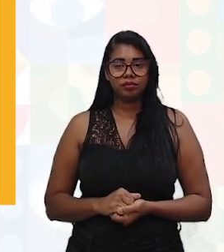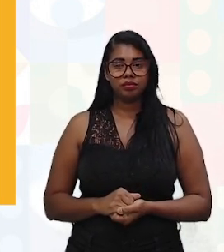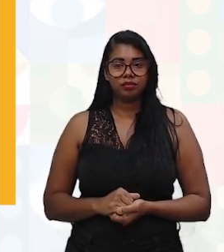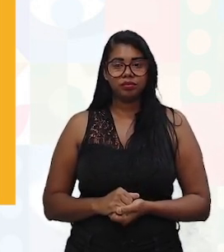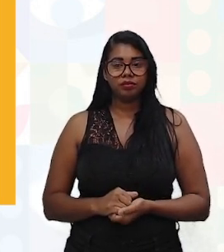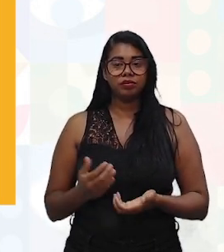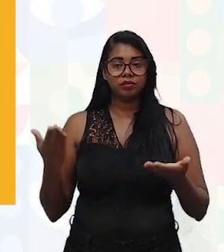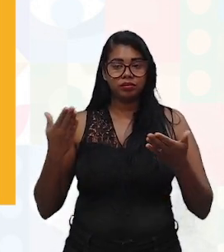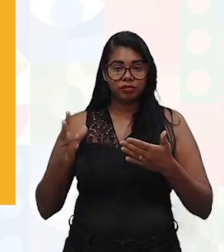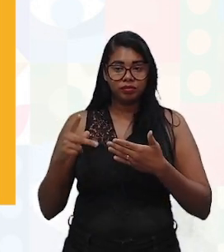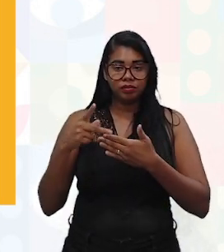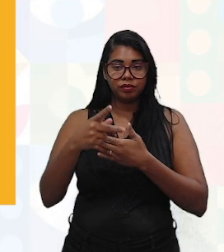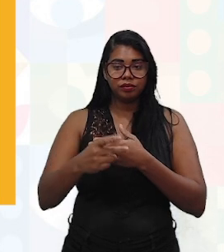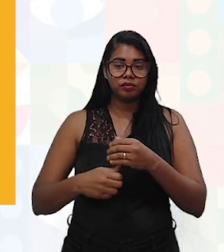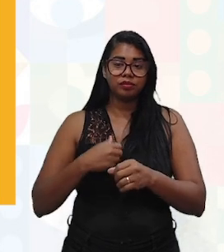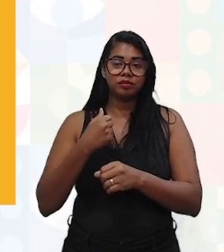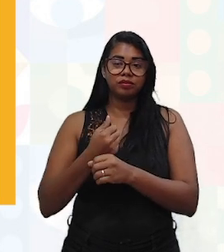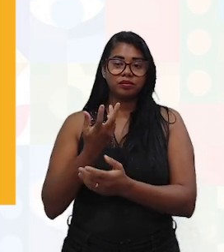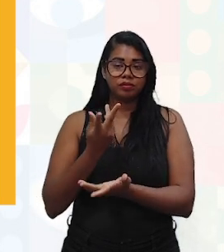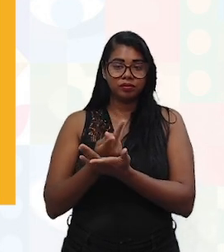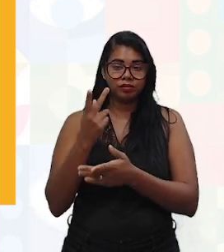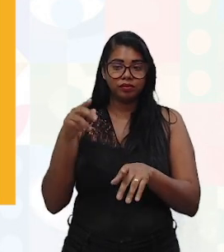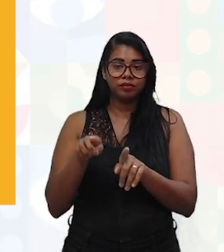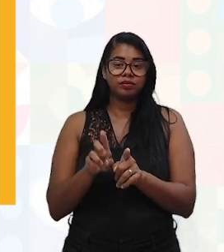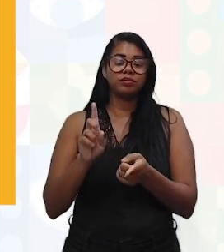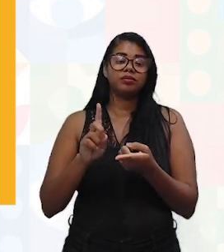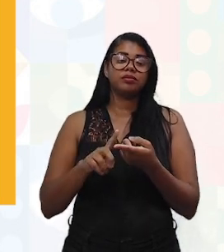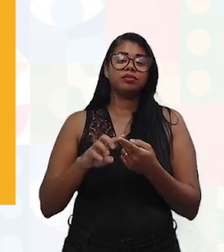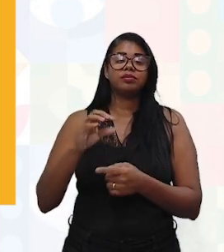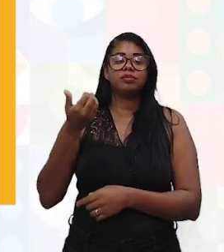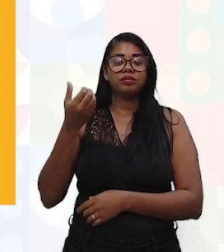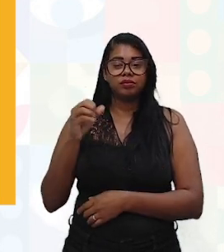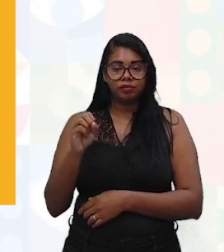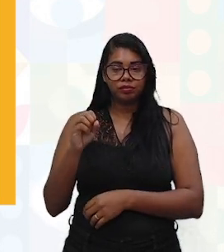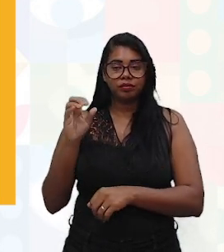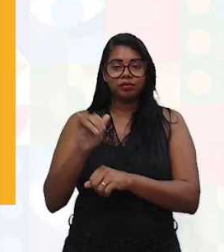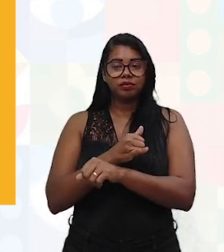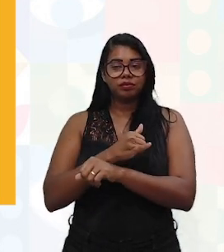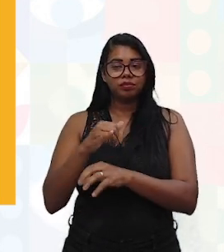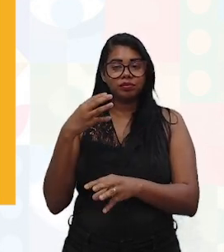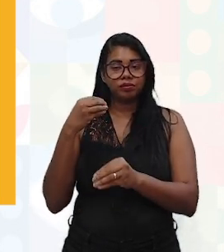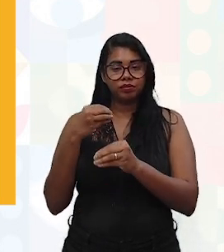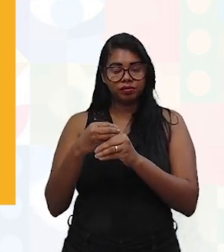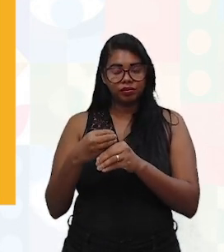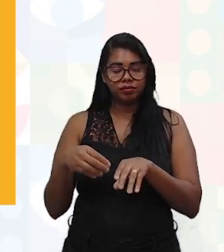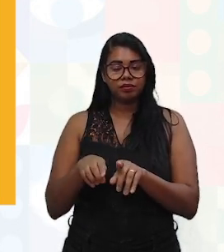Esse ano, eles colocaram o seguinte: 10 habilidades que são